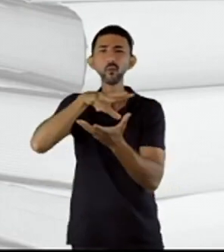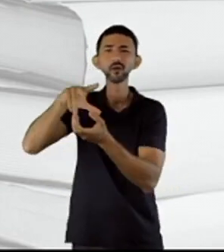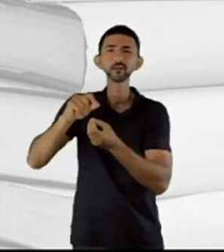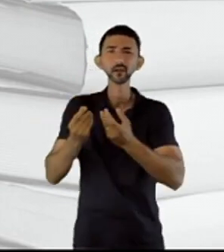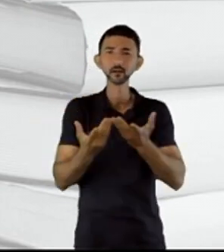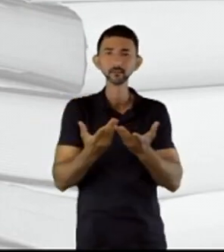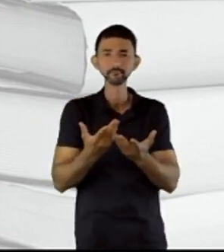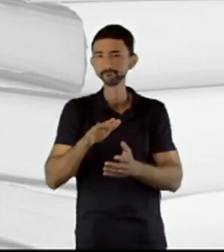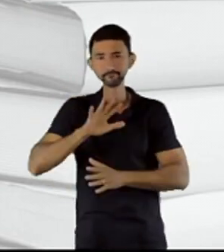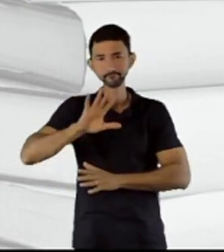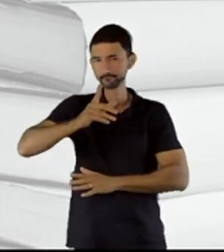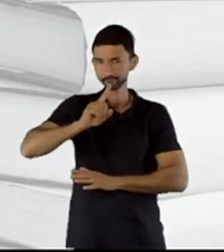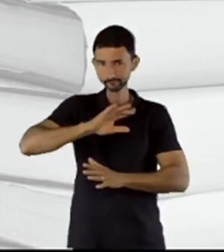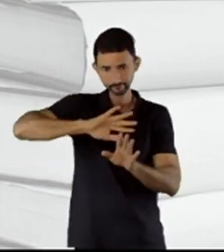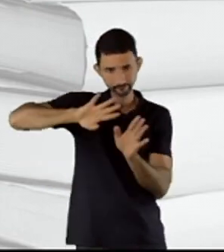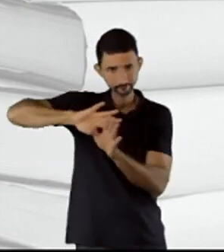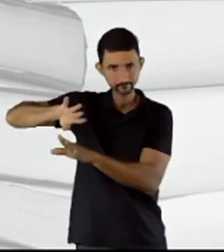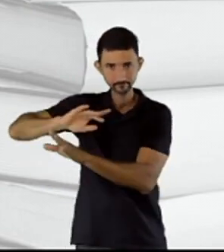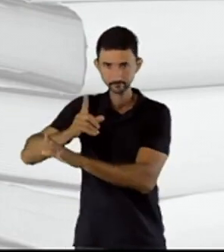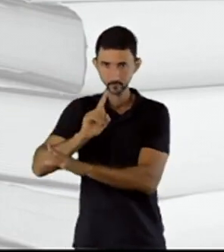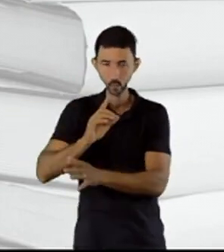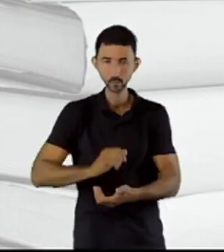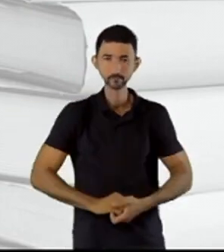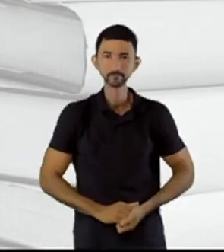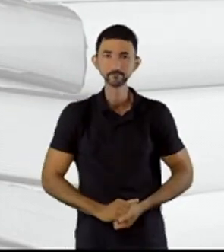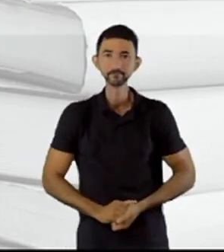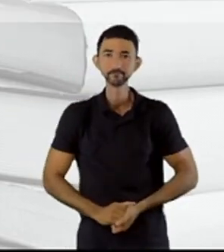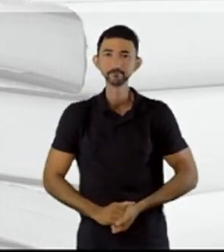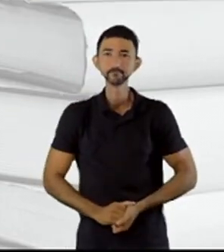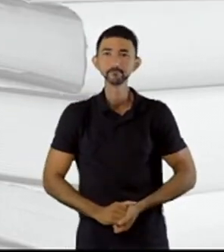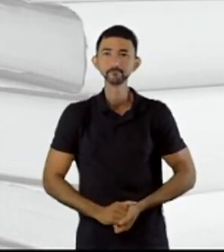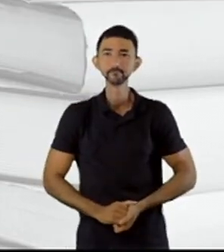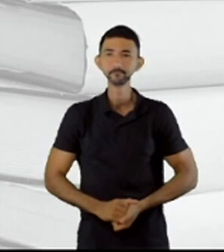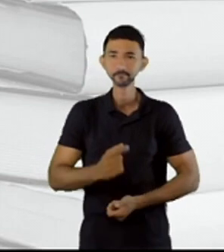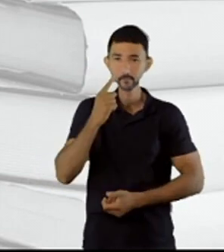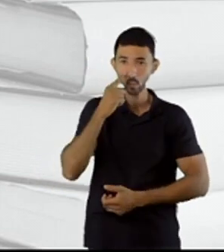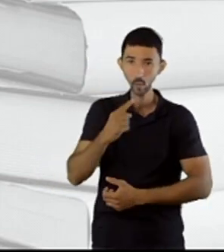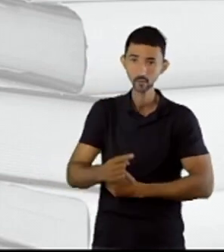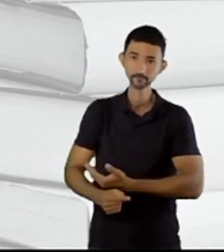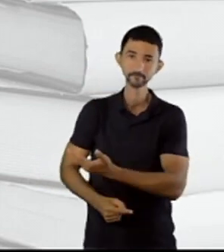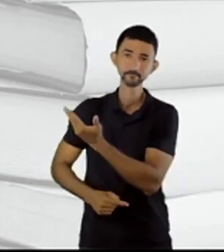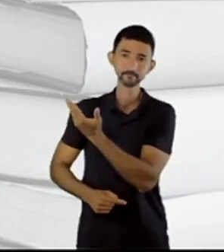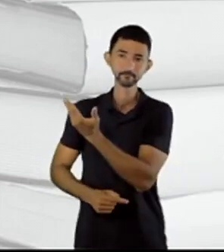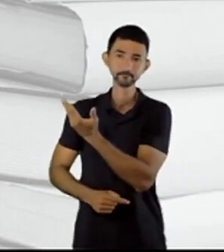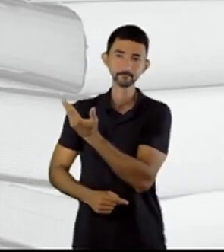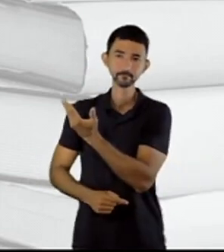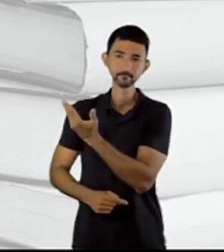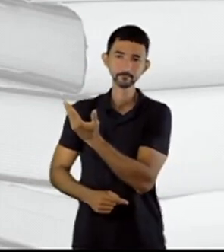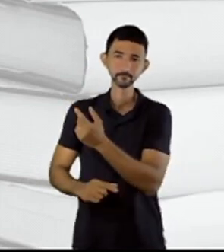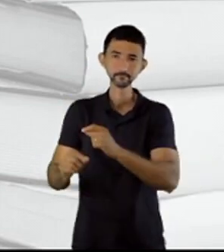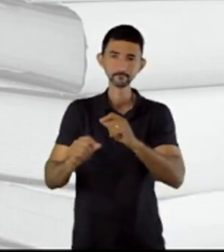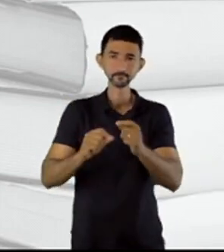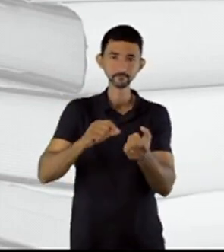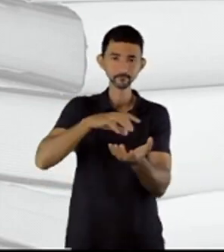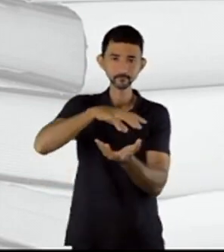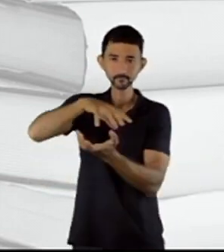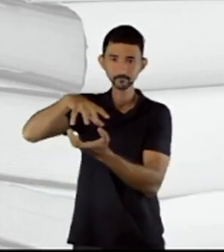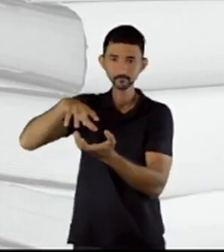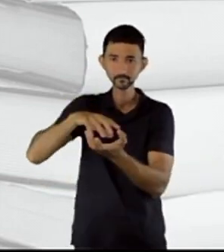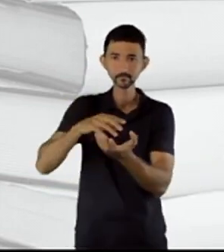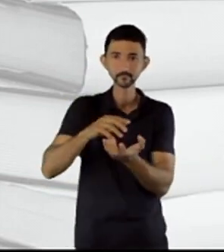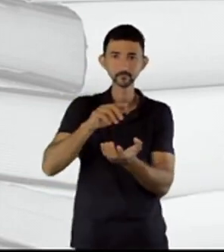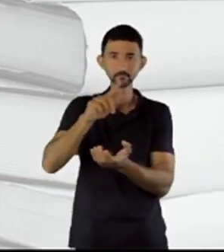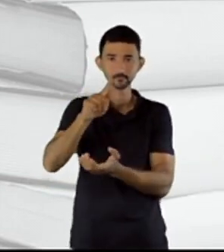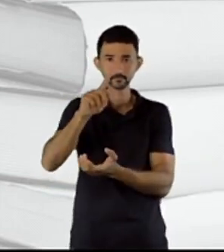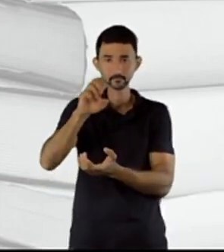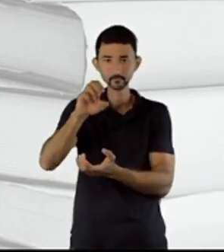não é nenhuma dessas, né? Não é nenhuma dessas alternativas. A gente vai entender que a Terra tem um formato